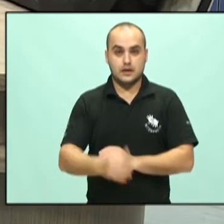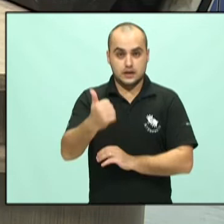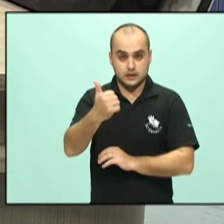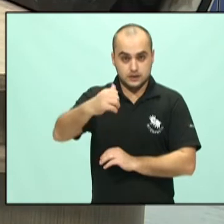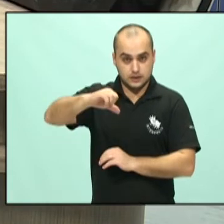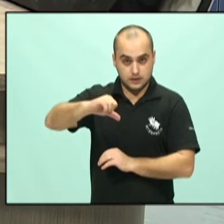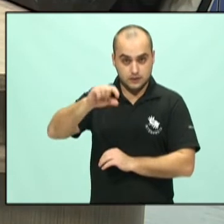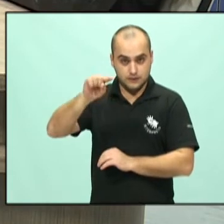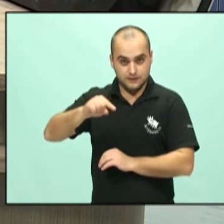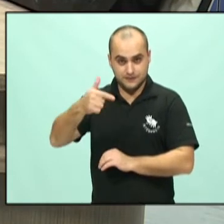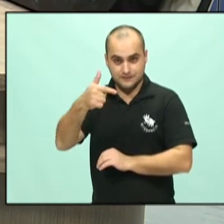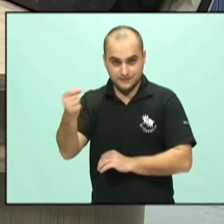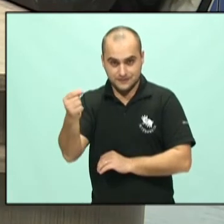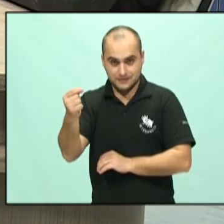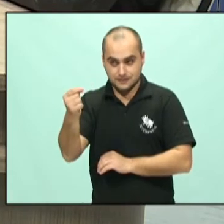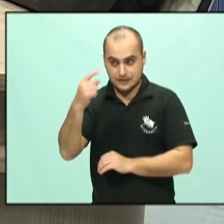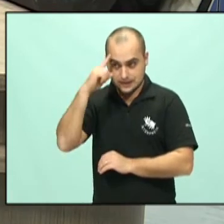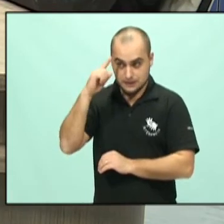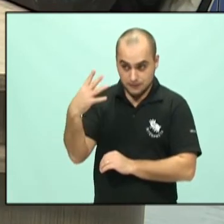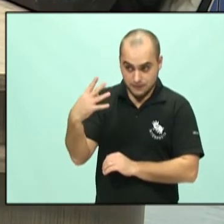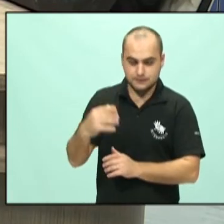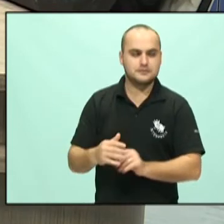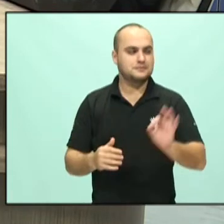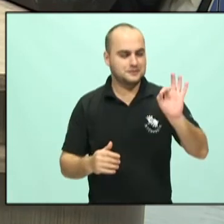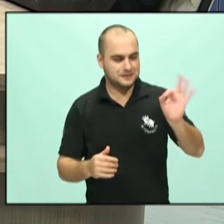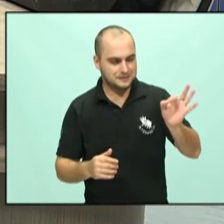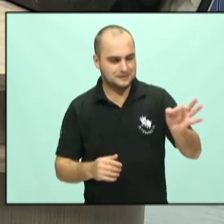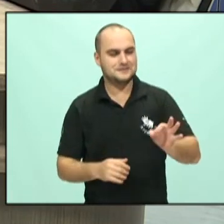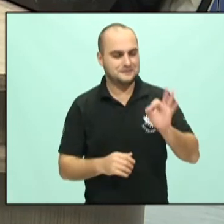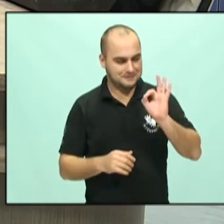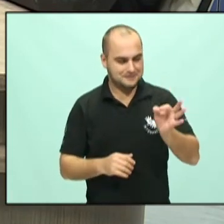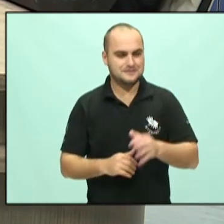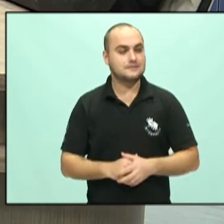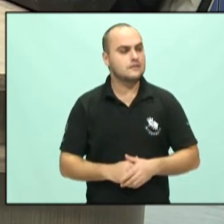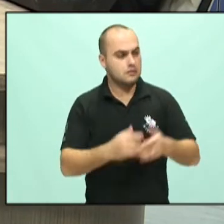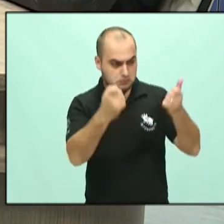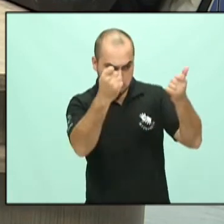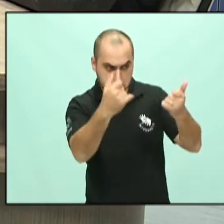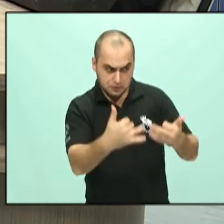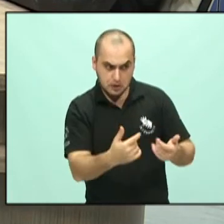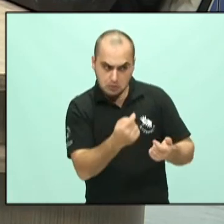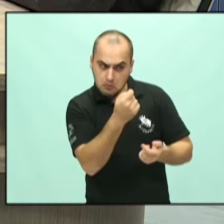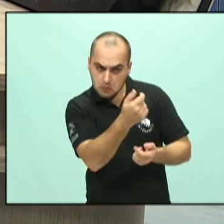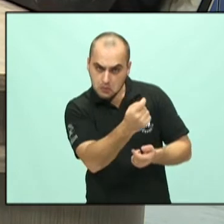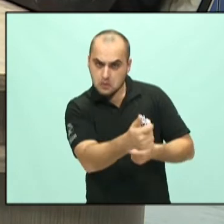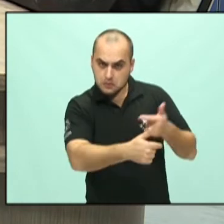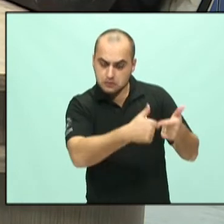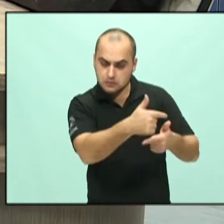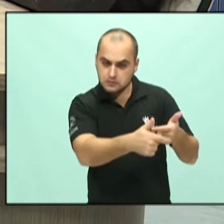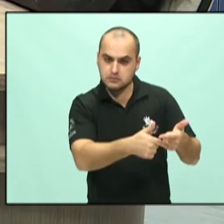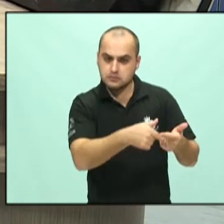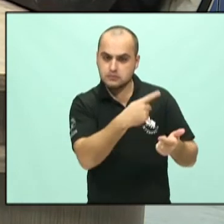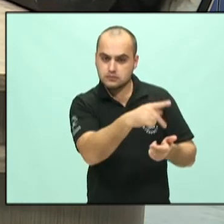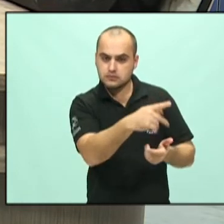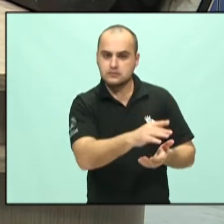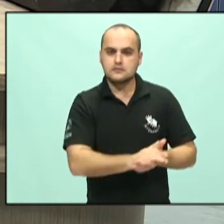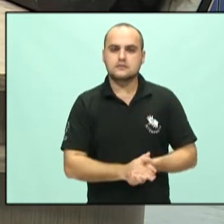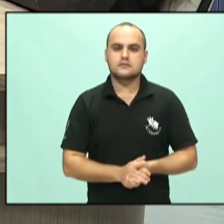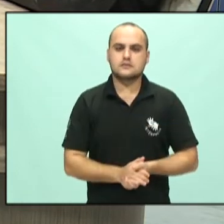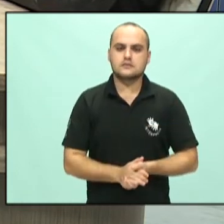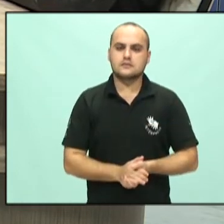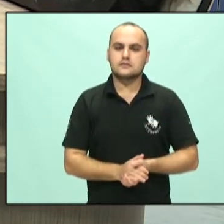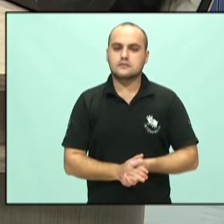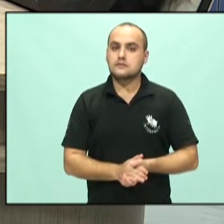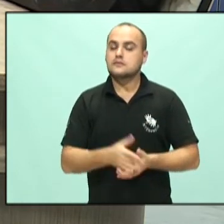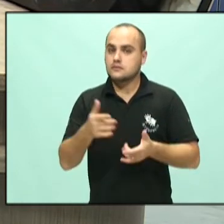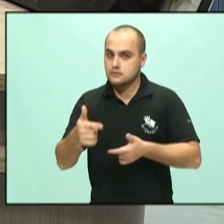19h20, dia 4. Isso, 19h20, dia 4. E fala um pouquinho para nós desse teu trabalho, Stobbs. Então, foi um